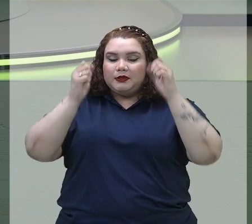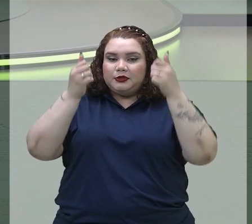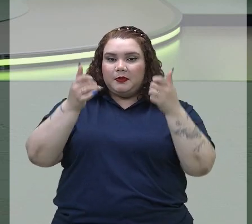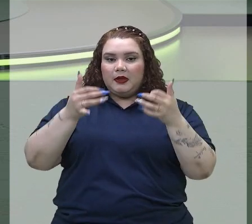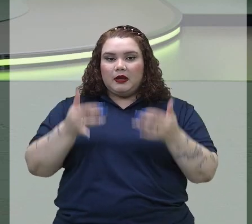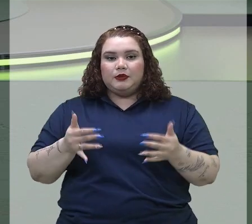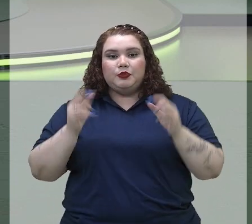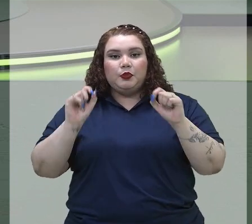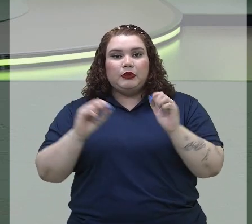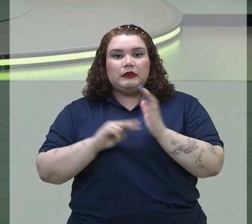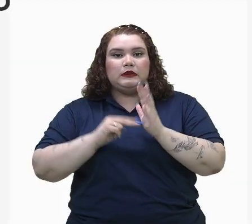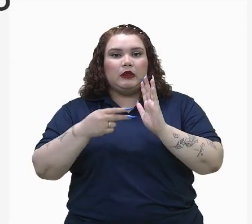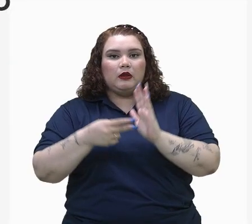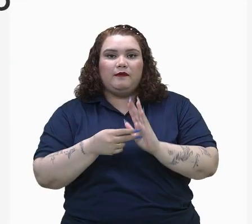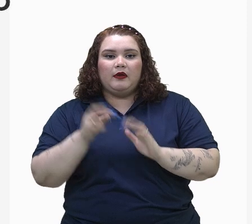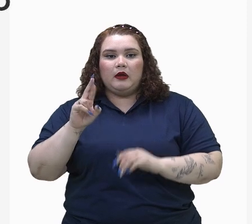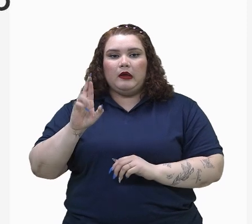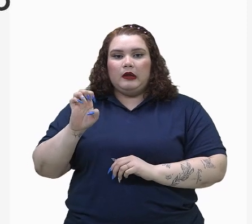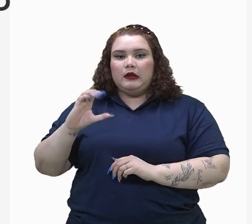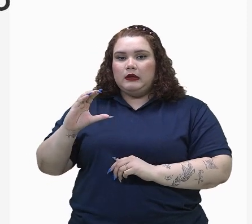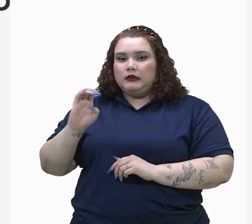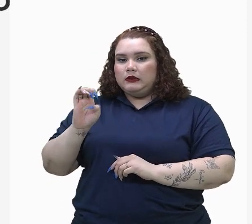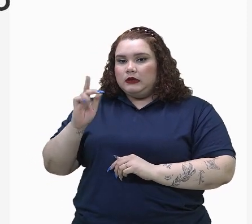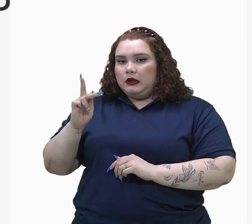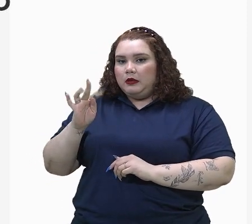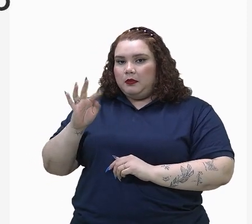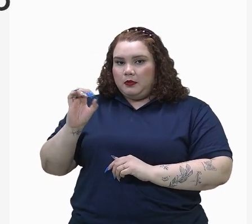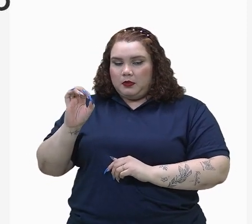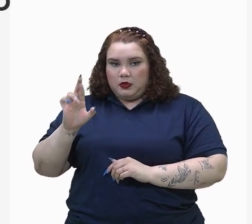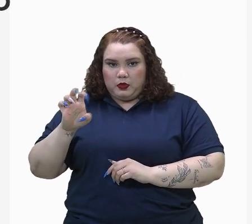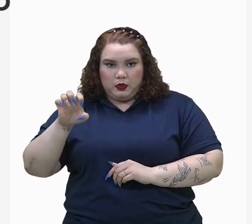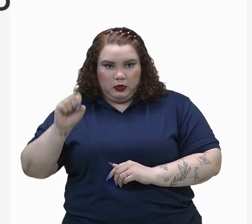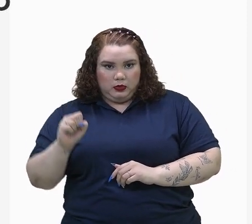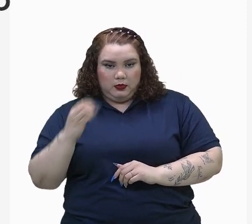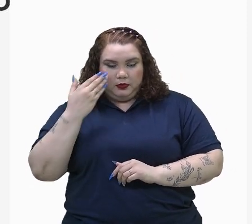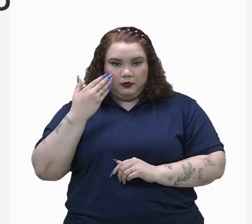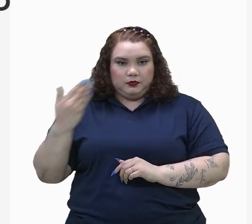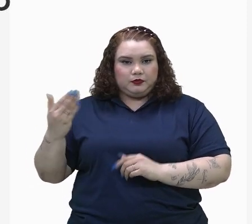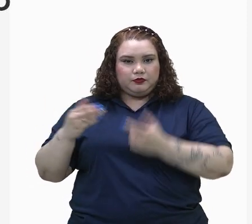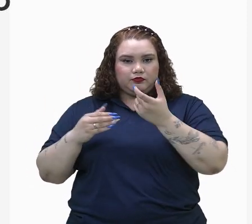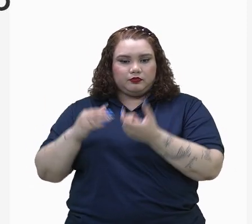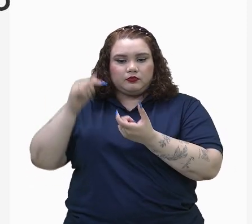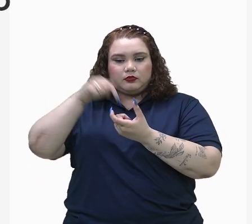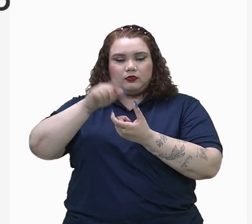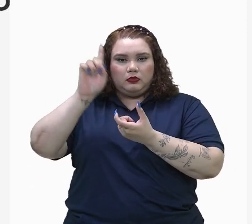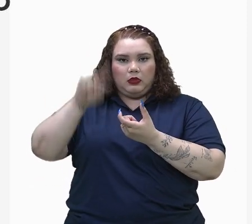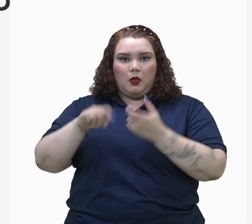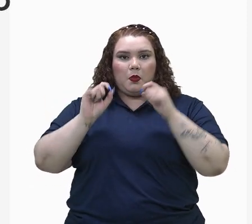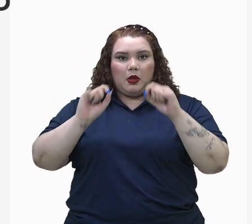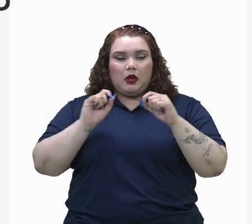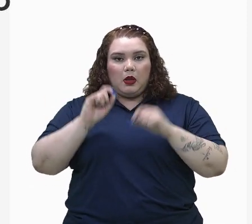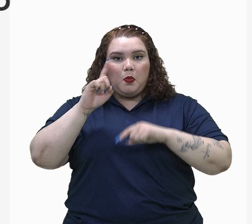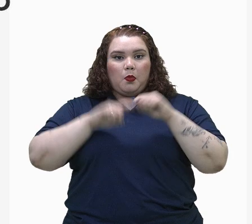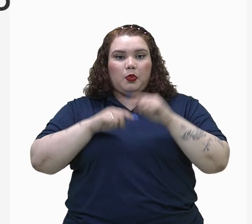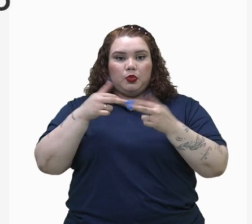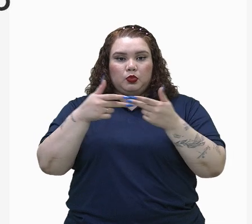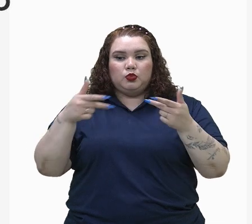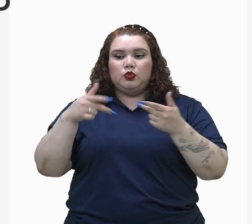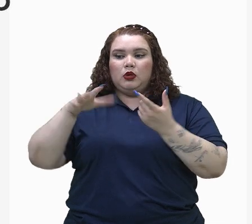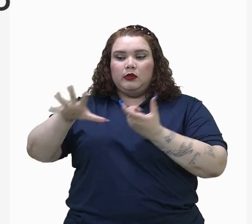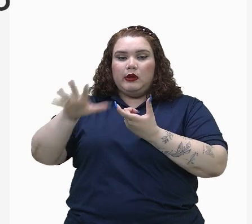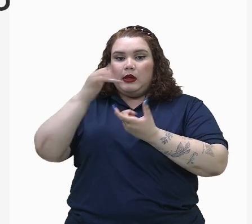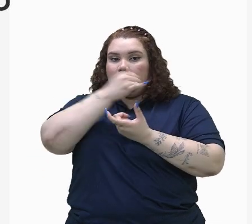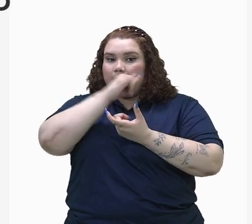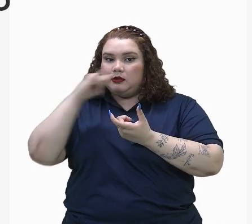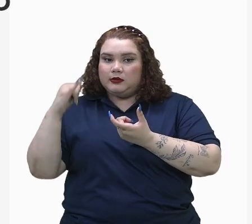de receptores. Vejam aí, os receptores são dispositivos que transformam